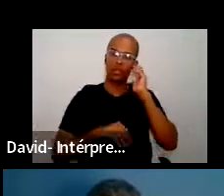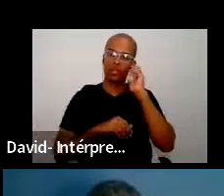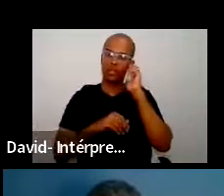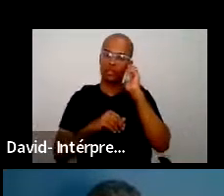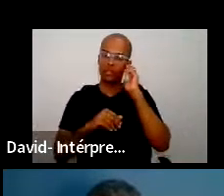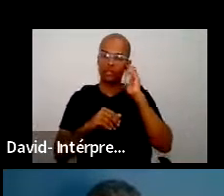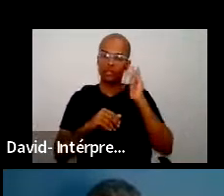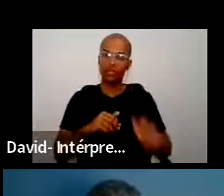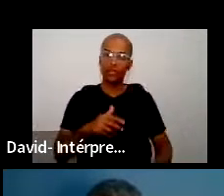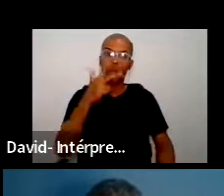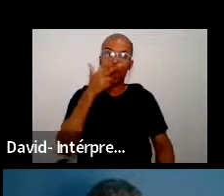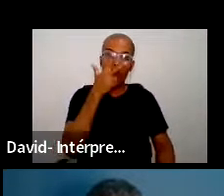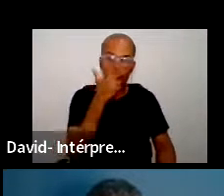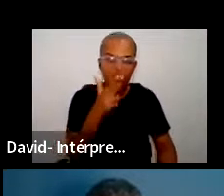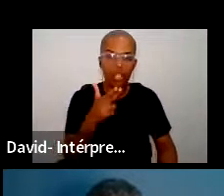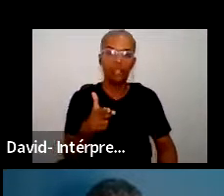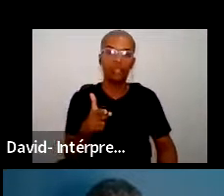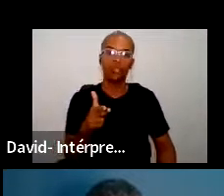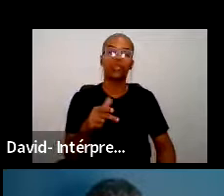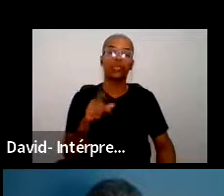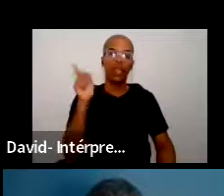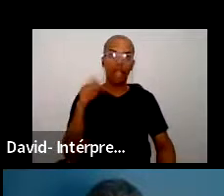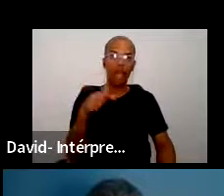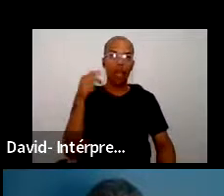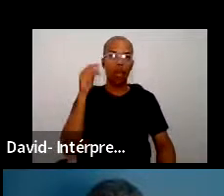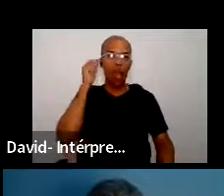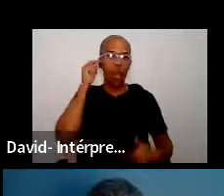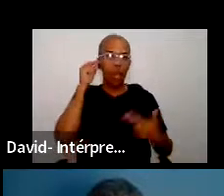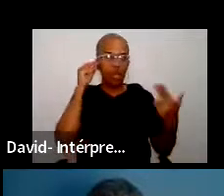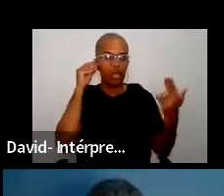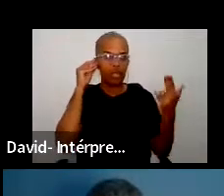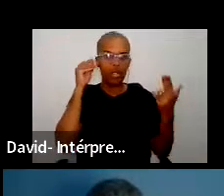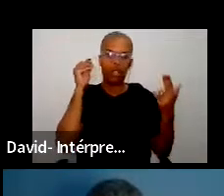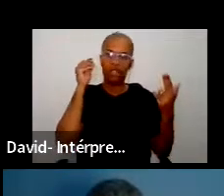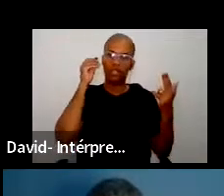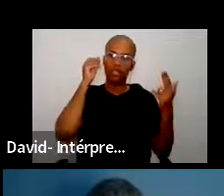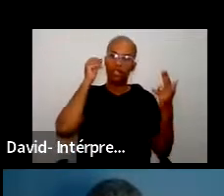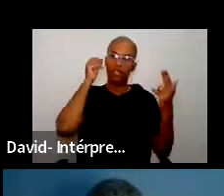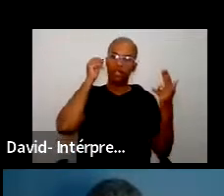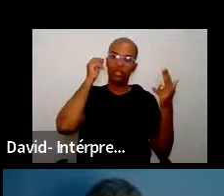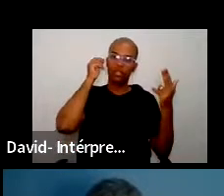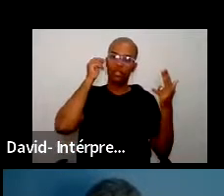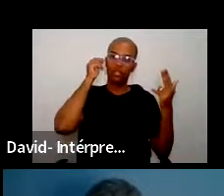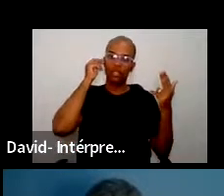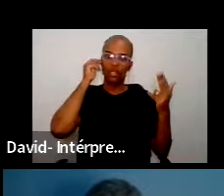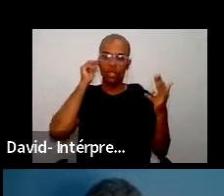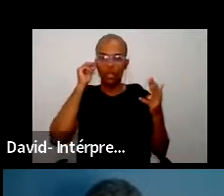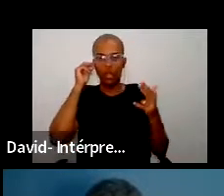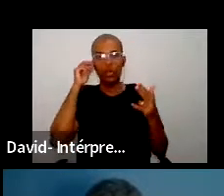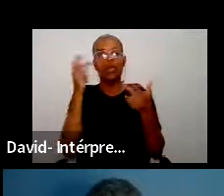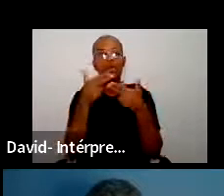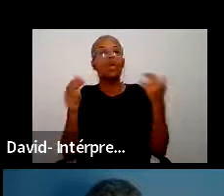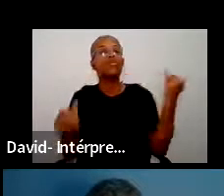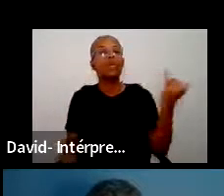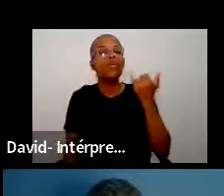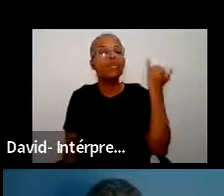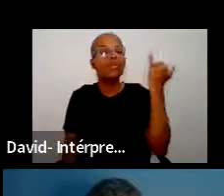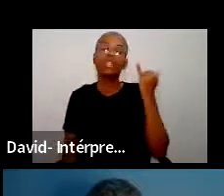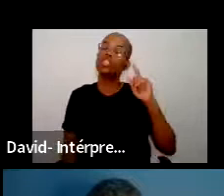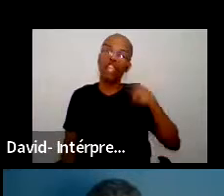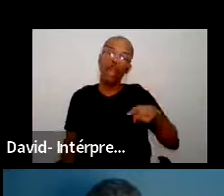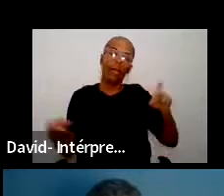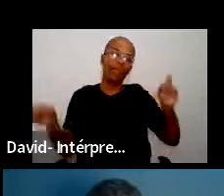que essa é uma questão para mim que é fundamental. Eu acho que é uma possibilidade que a gente